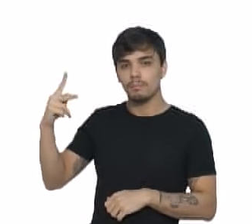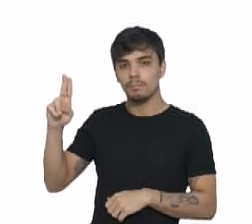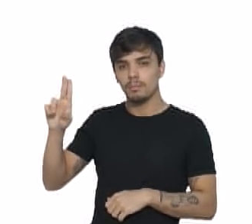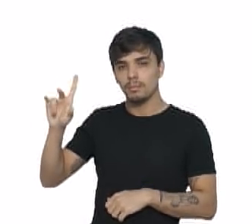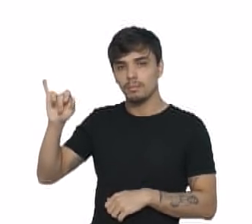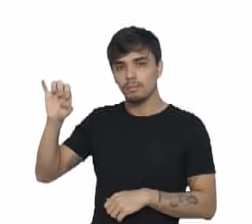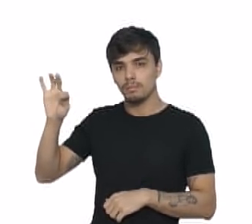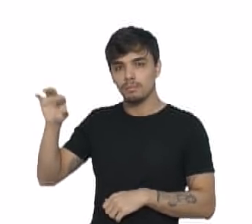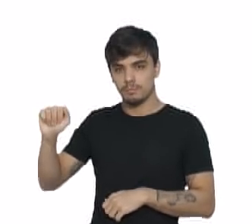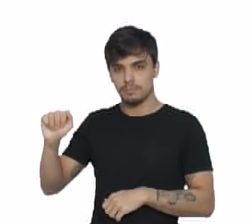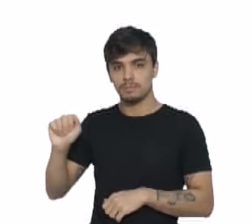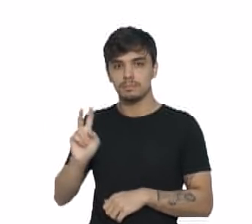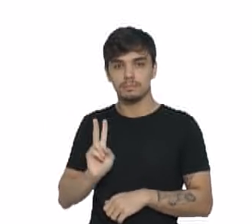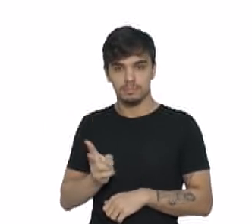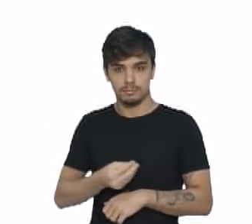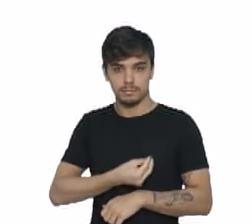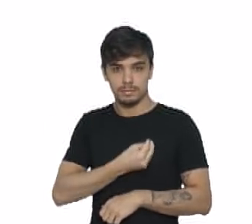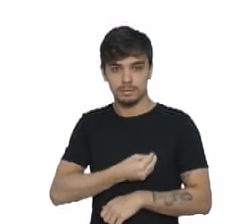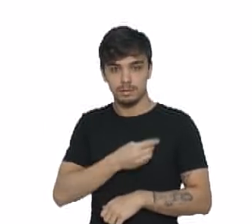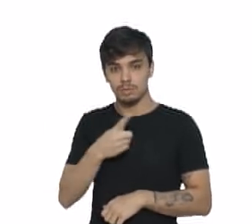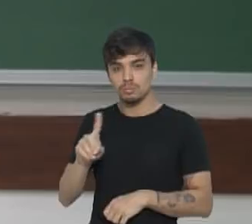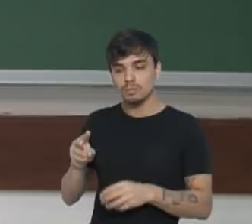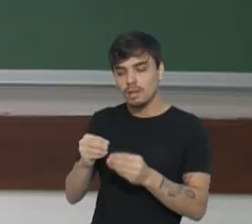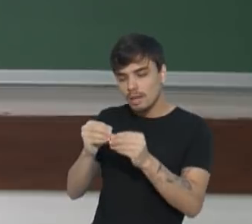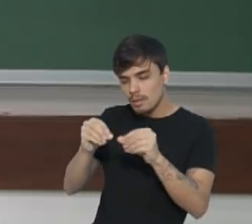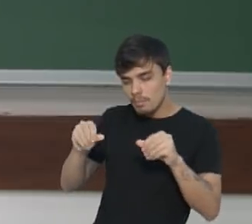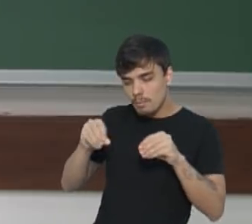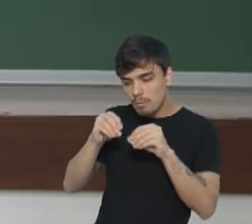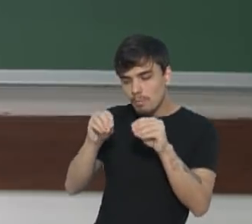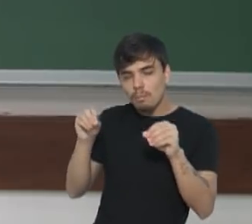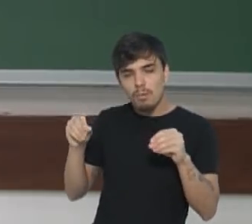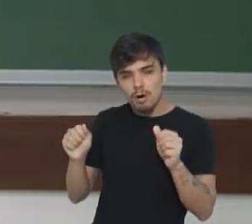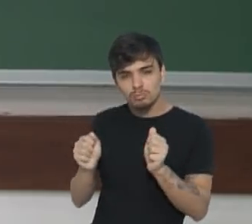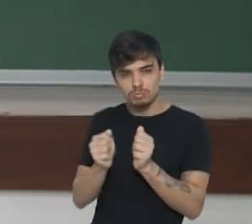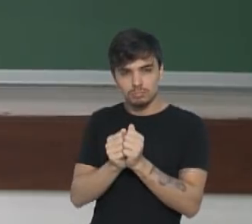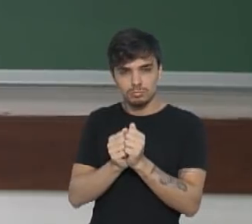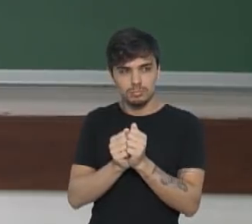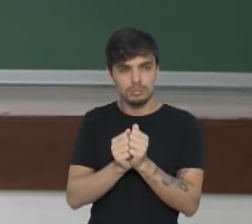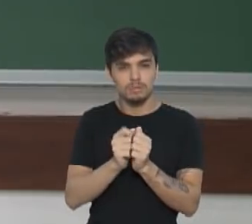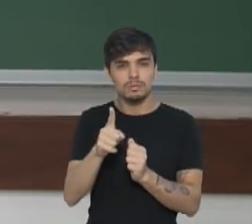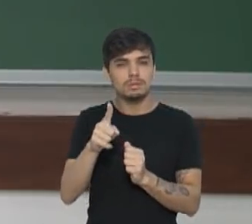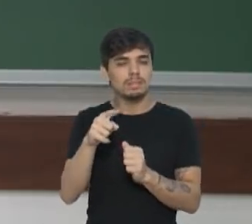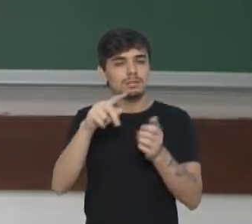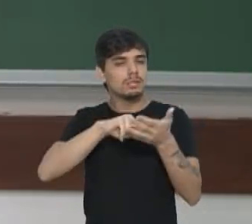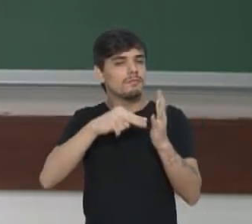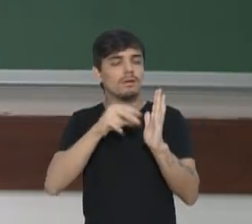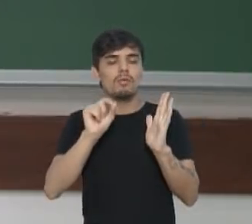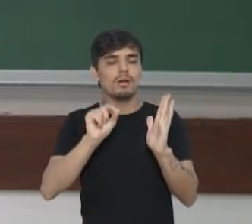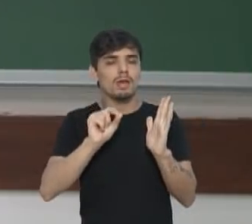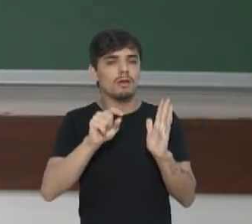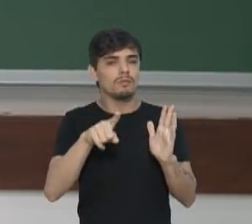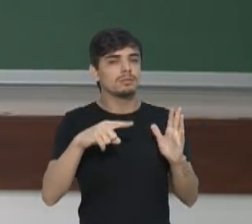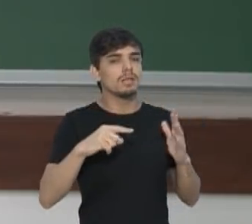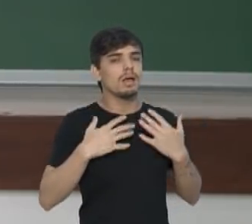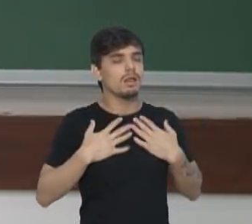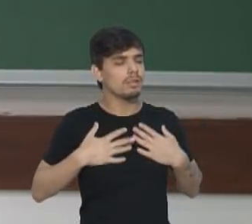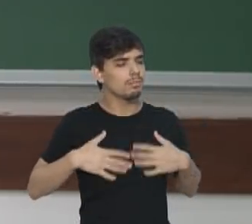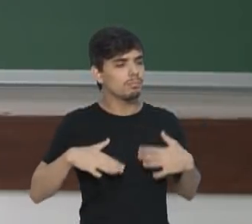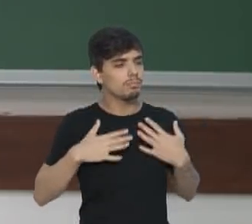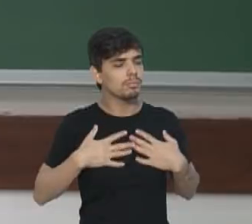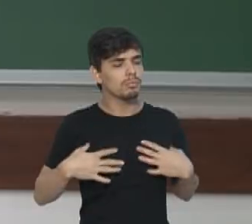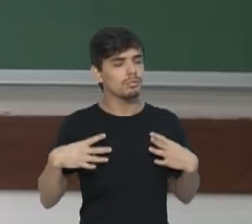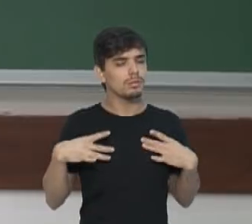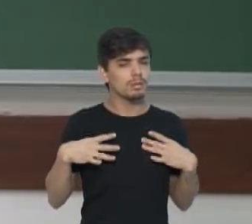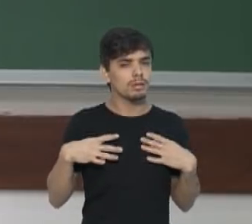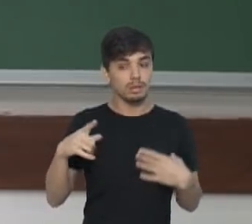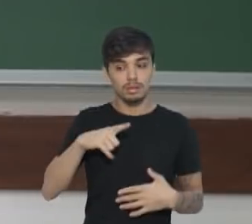com ela, poeirinha da poeira. Né? O que o Nietzsche está dizendo aí, né? Você está lá de boa, tranquilo e tal, de repente brota um demônio ali e te